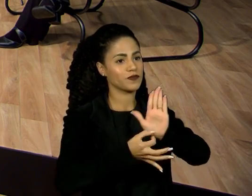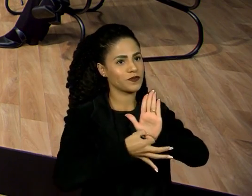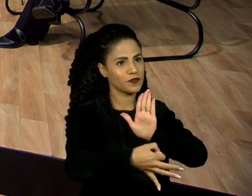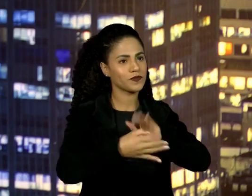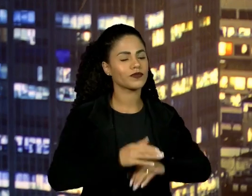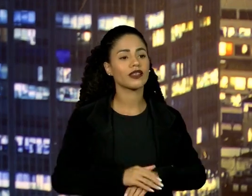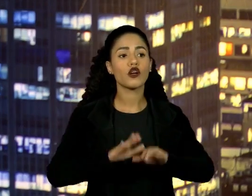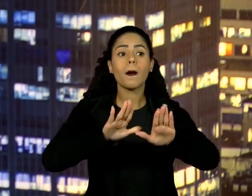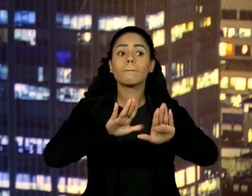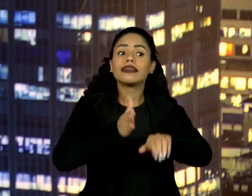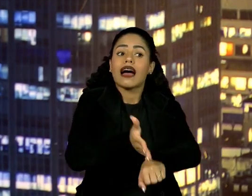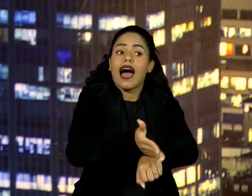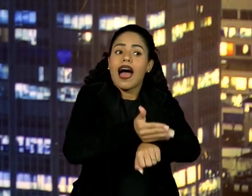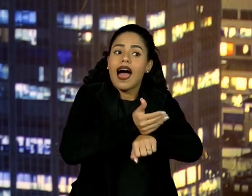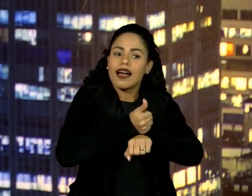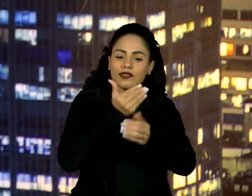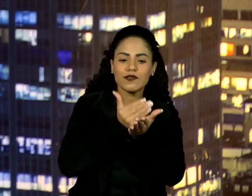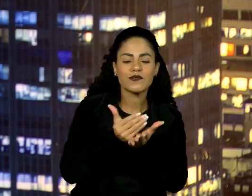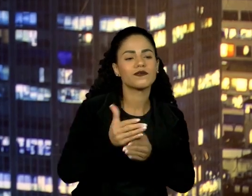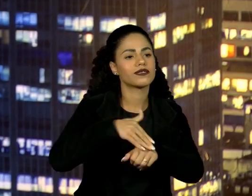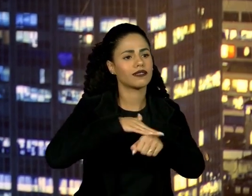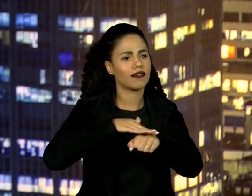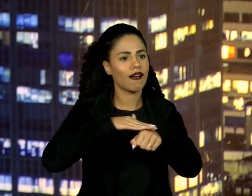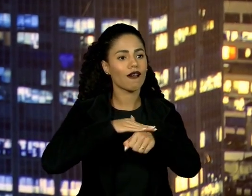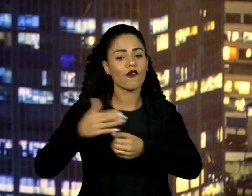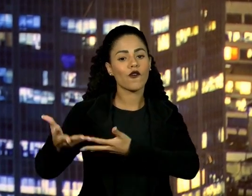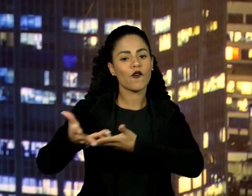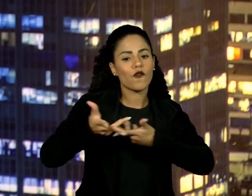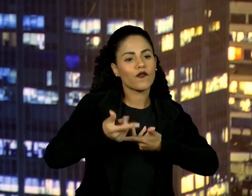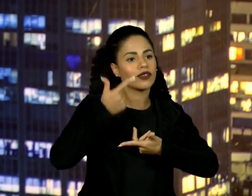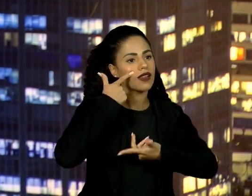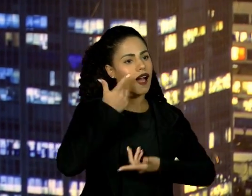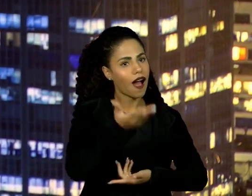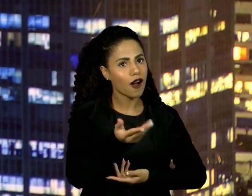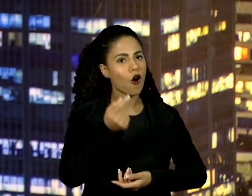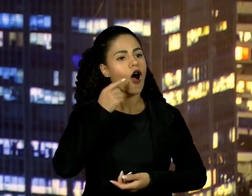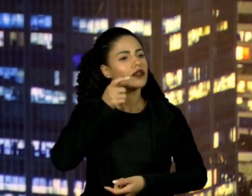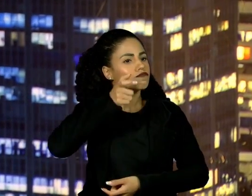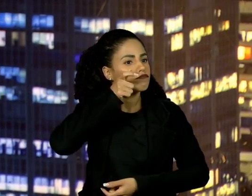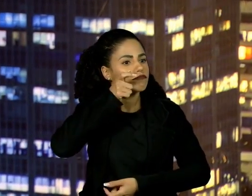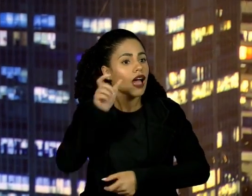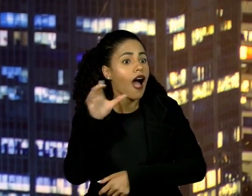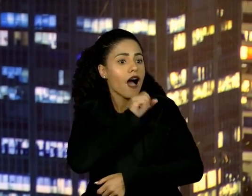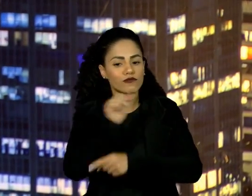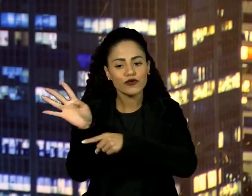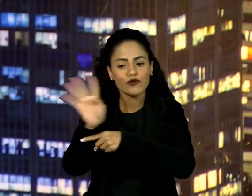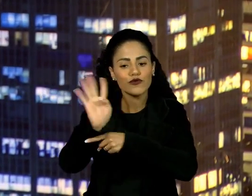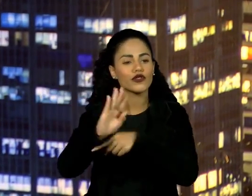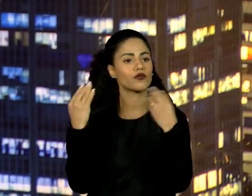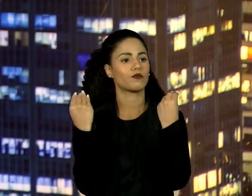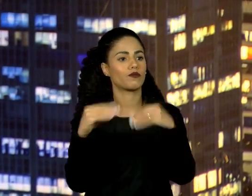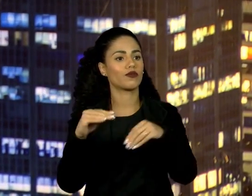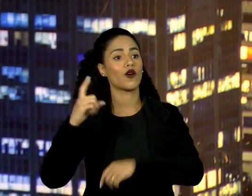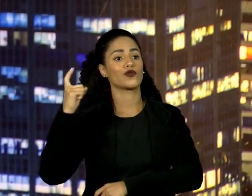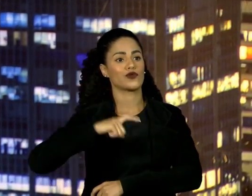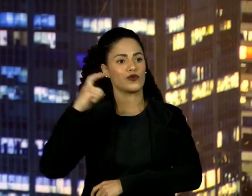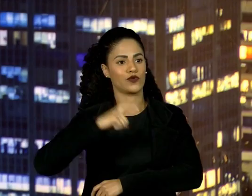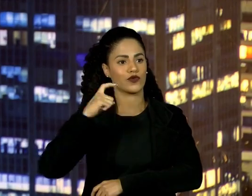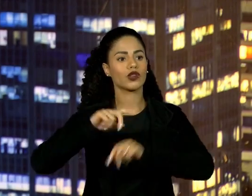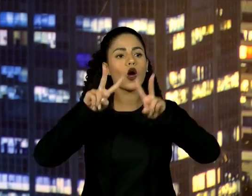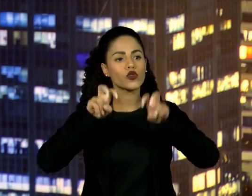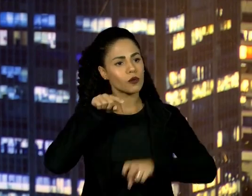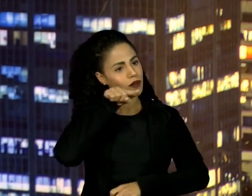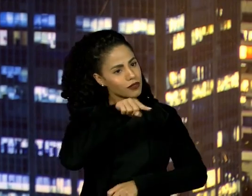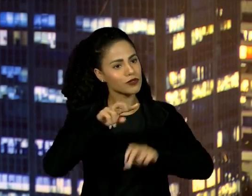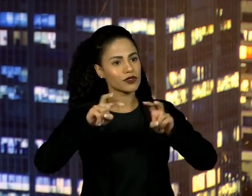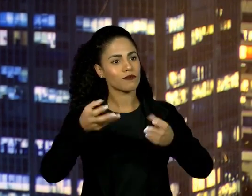Bom, mas antes da gente começar a conversa, eu quero convidar, a audiência a assistir um trecho desse vídeo que foi publicado no TikTok e sobre o qual eu